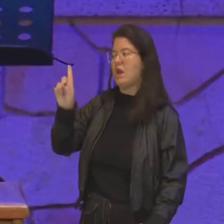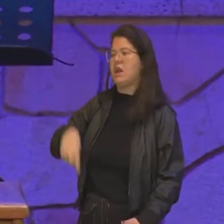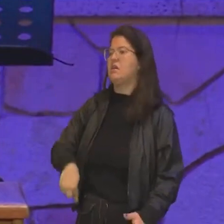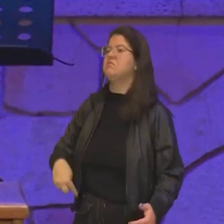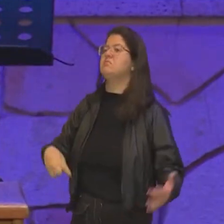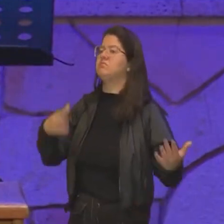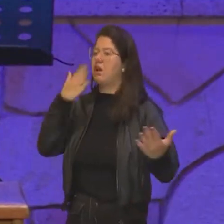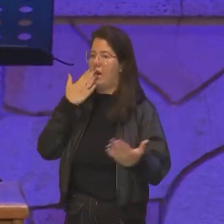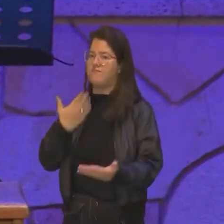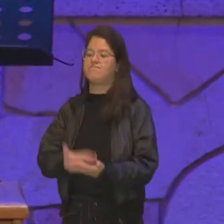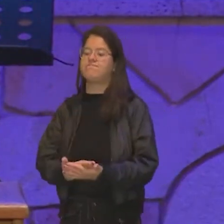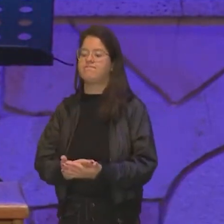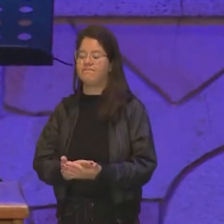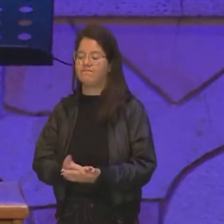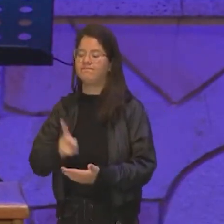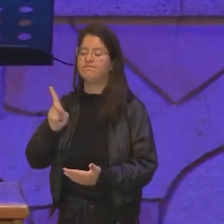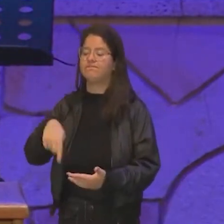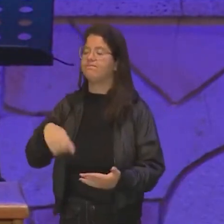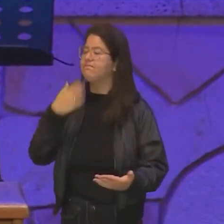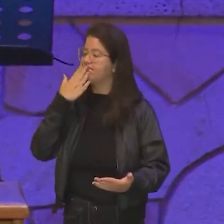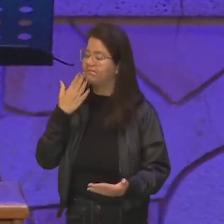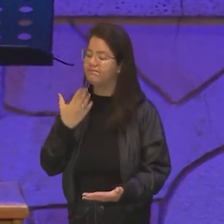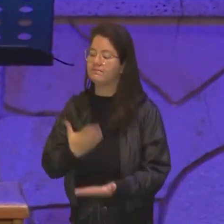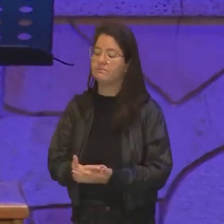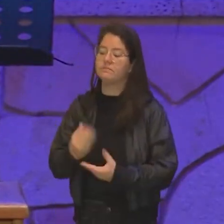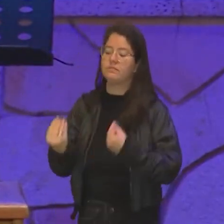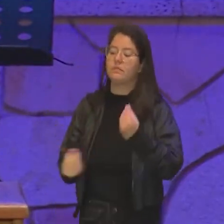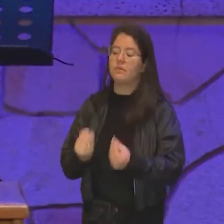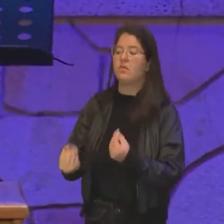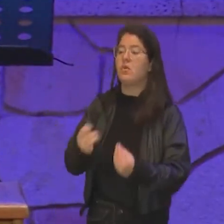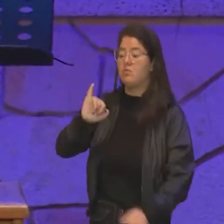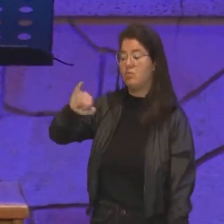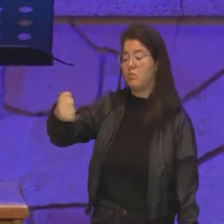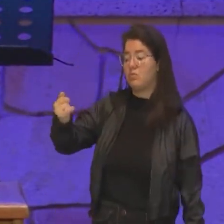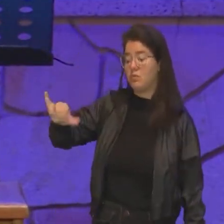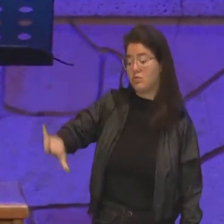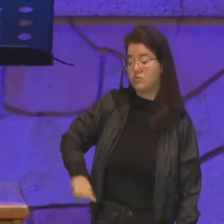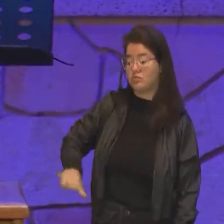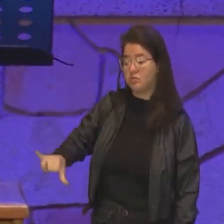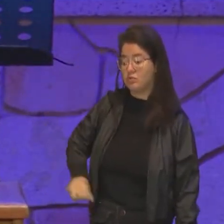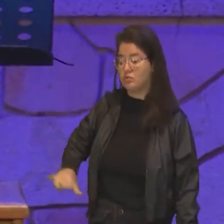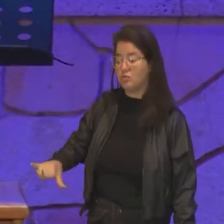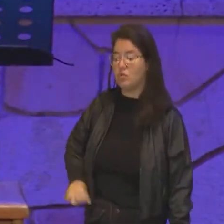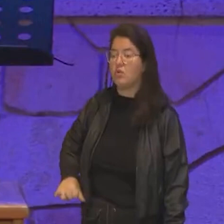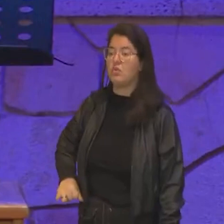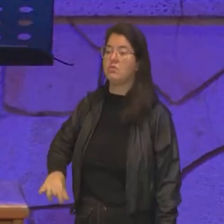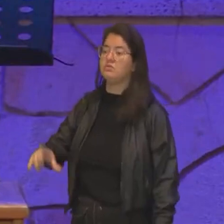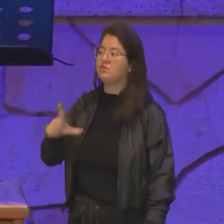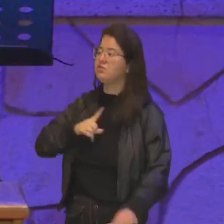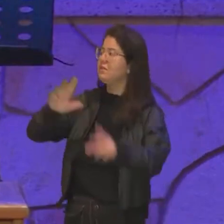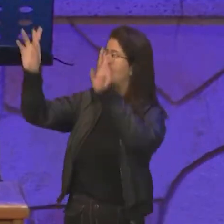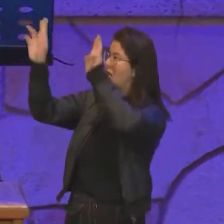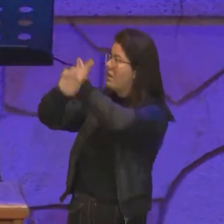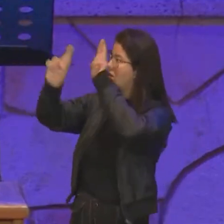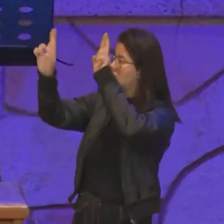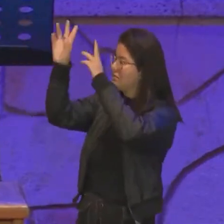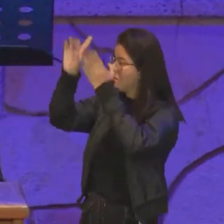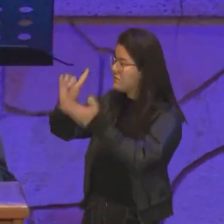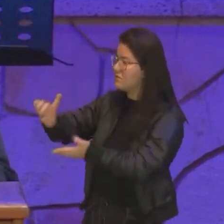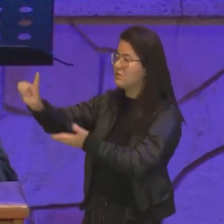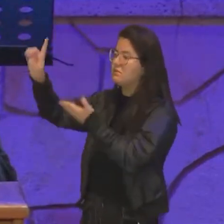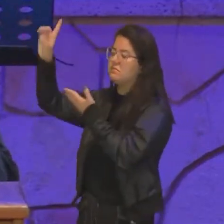impressionante. É uma coisa impressionante como que Jó trabalhava o seu relacionamento com Deus, pedindo a